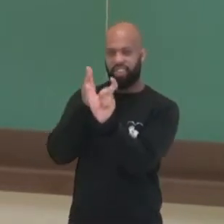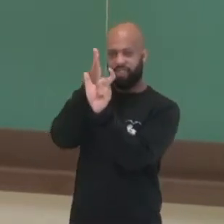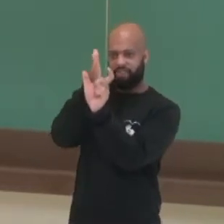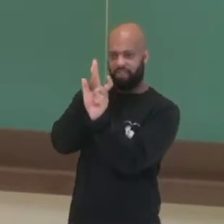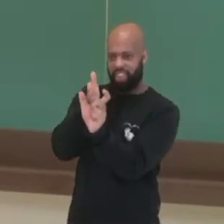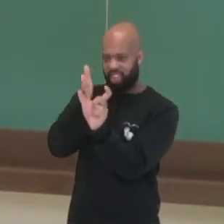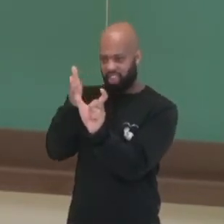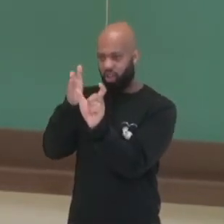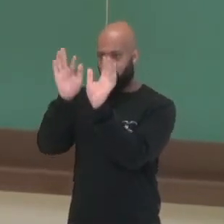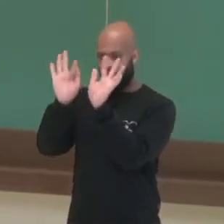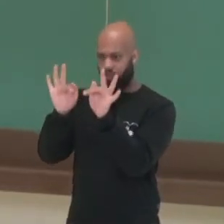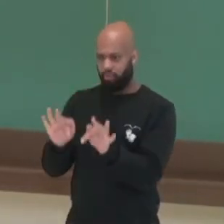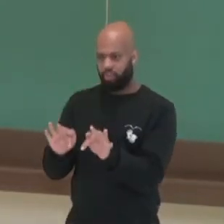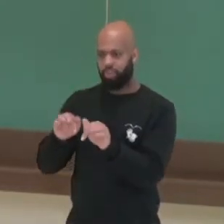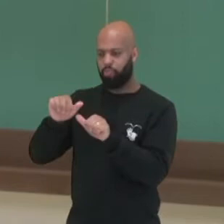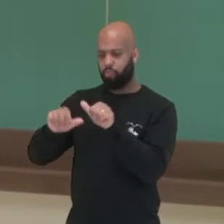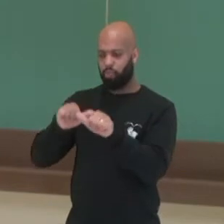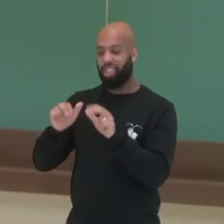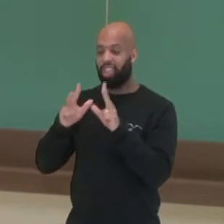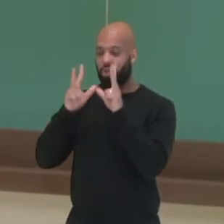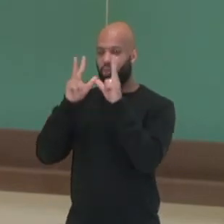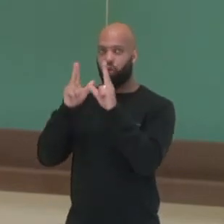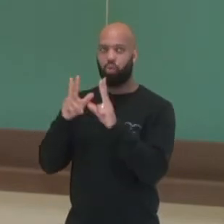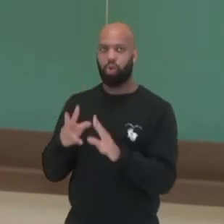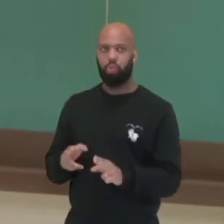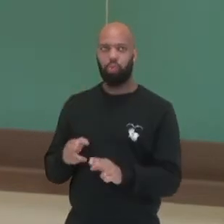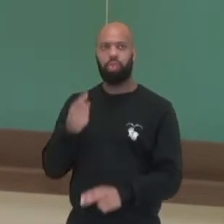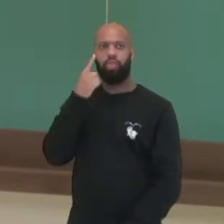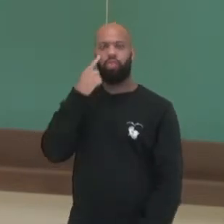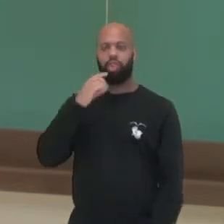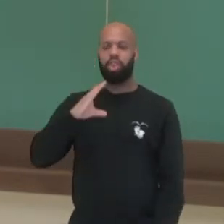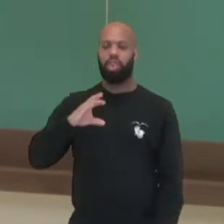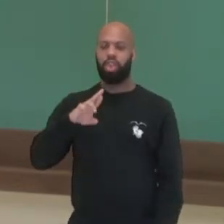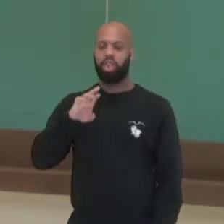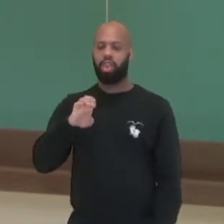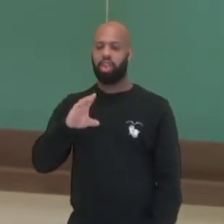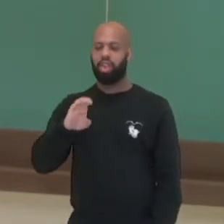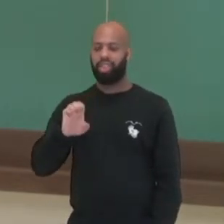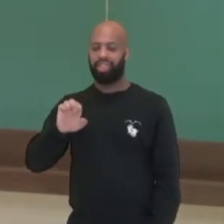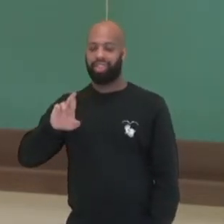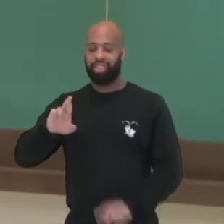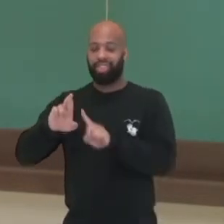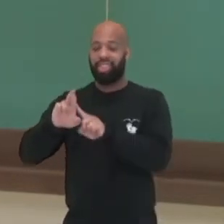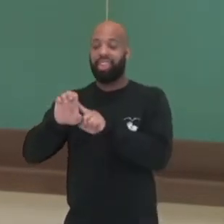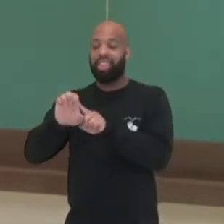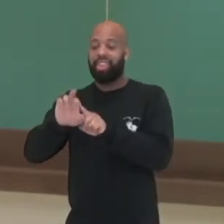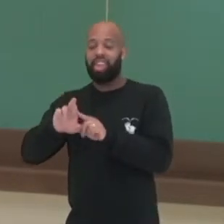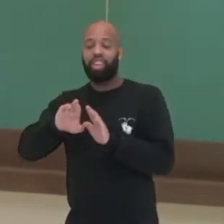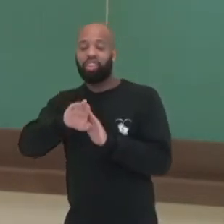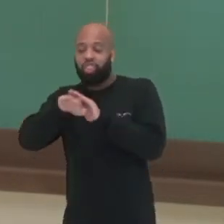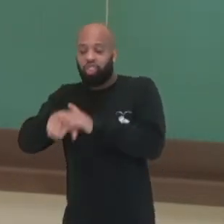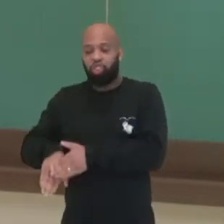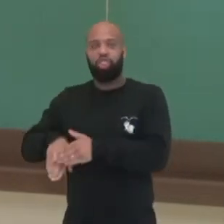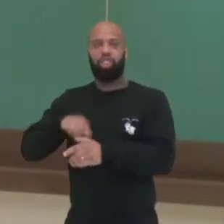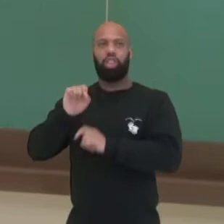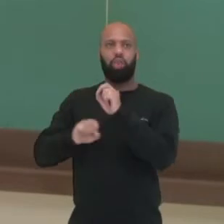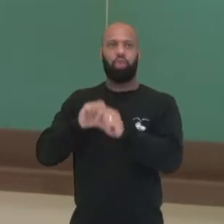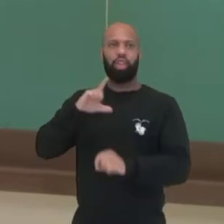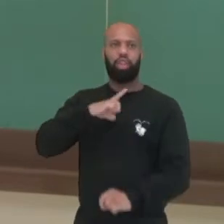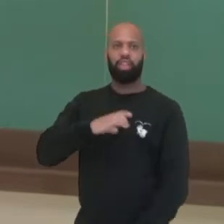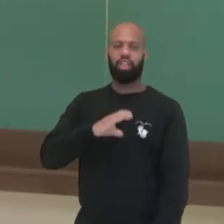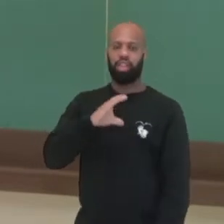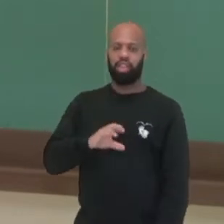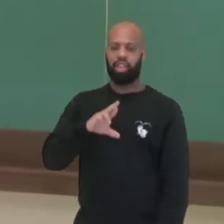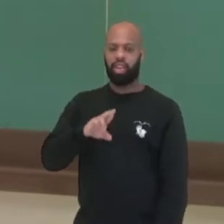ir e ir. Então é lá, identifiquei, crescer, a conjugação é ir, tiro ela, o que sobra é o meu radical.